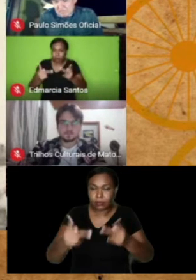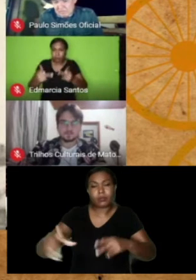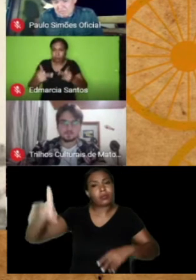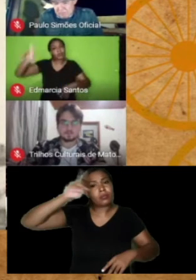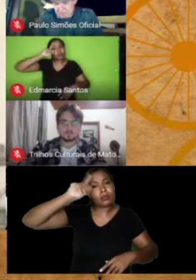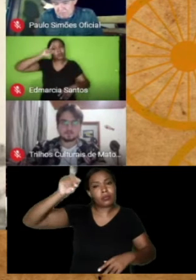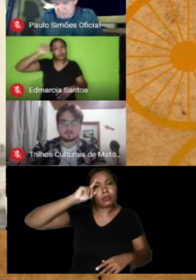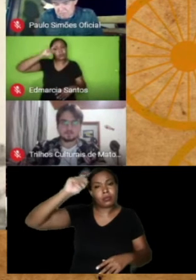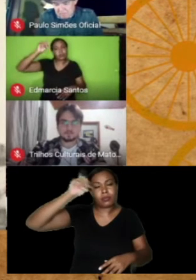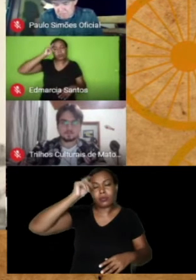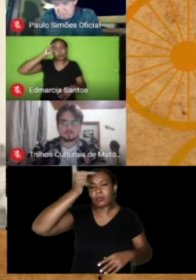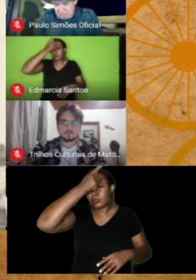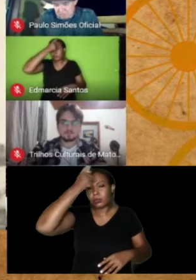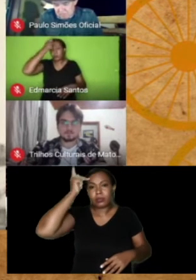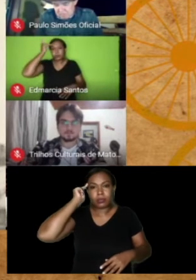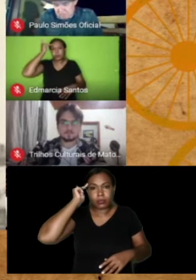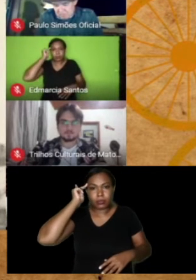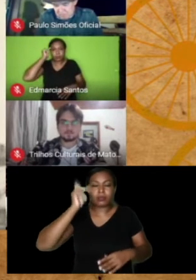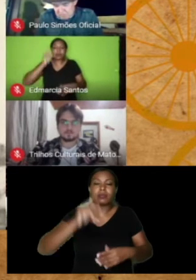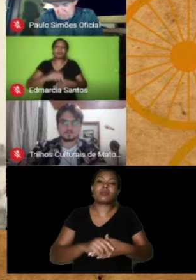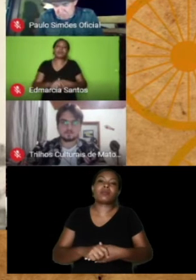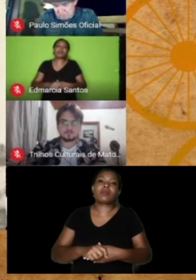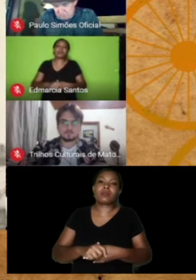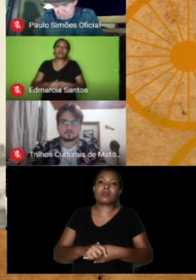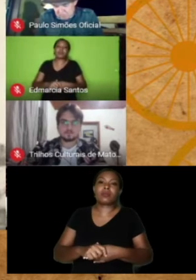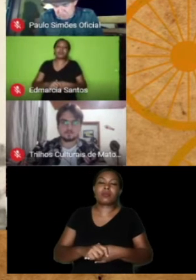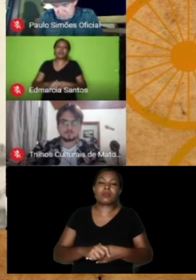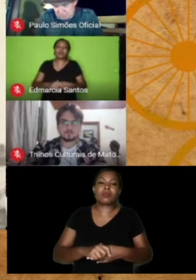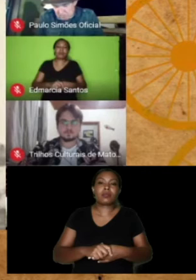das pessoas. Isso